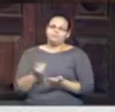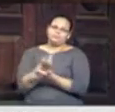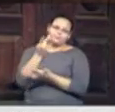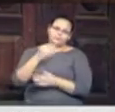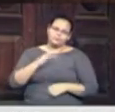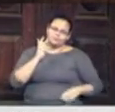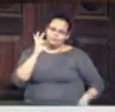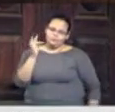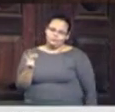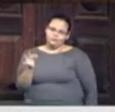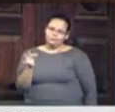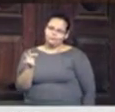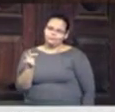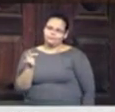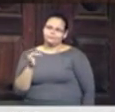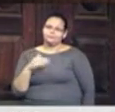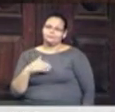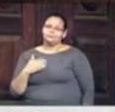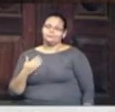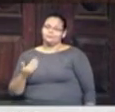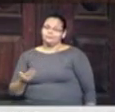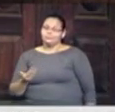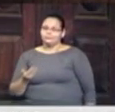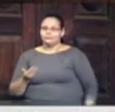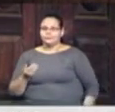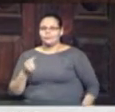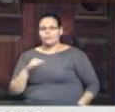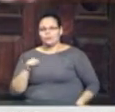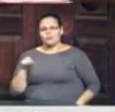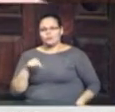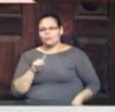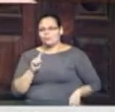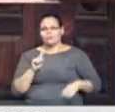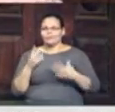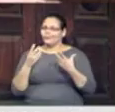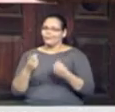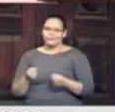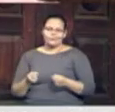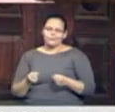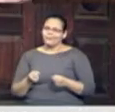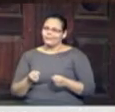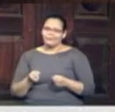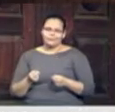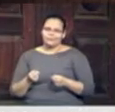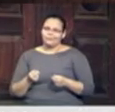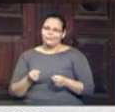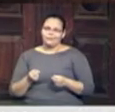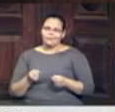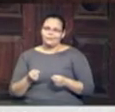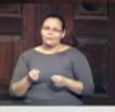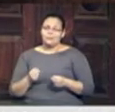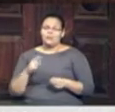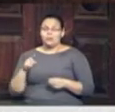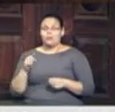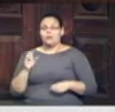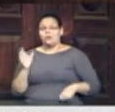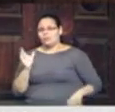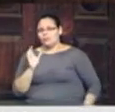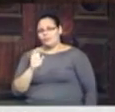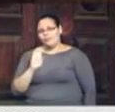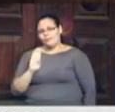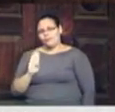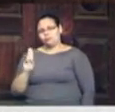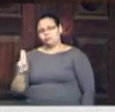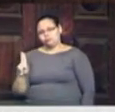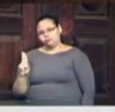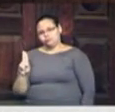futuro. E no mérito, eles são inaceitáveis. Este bilhete